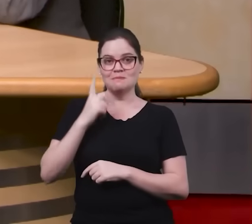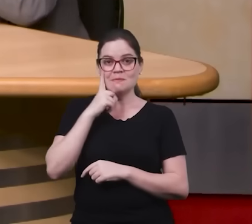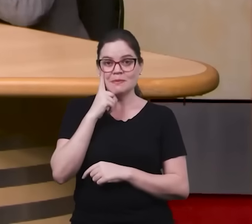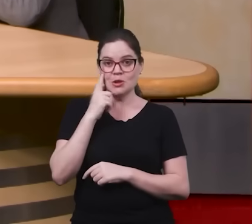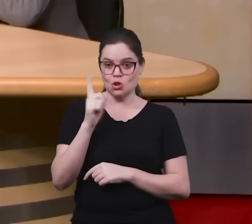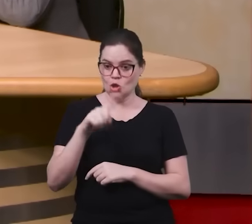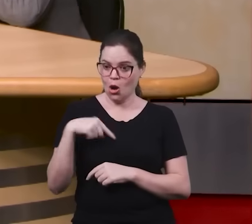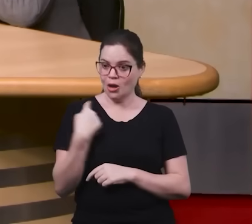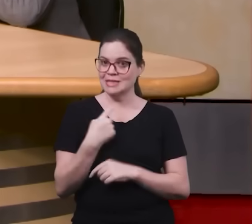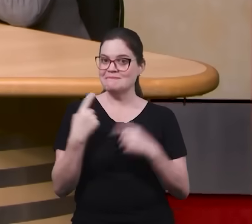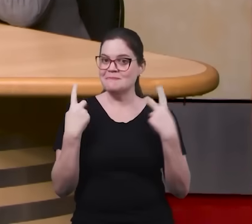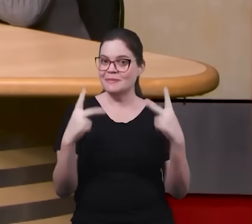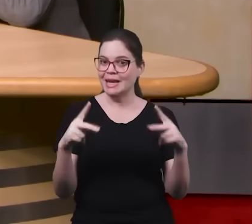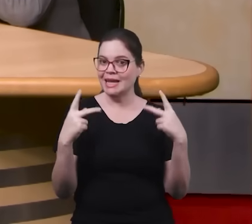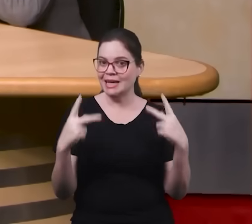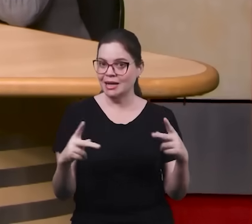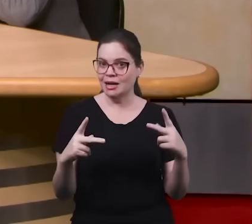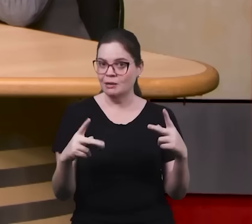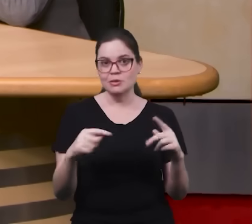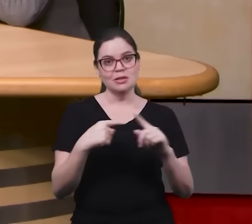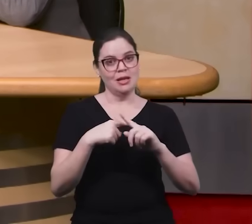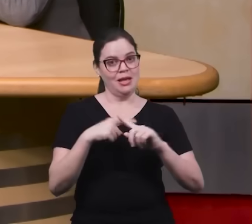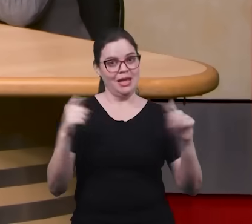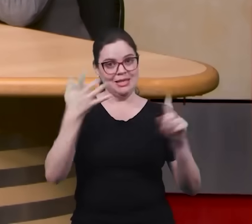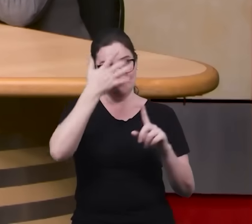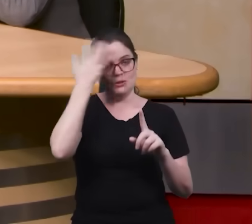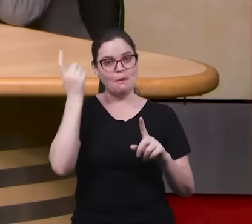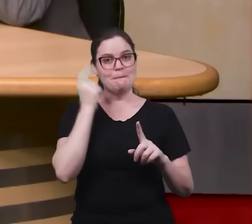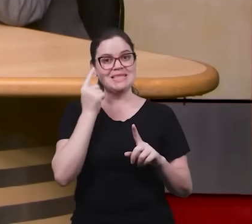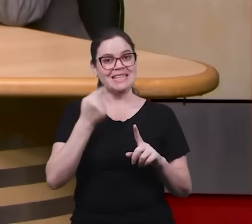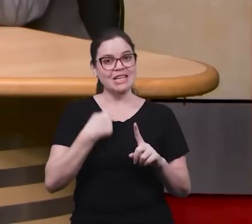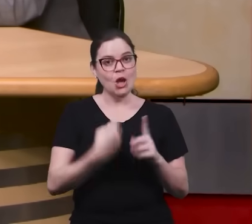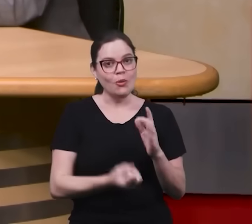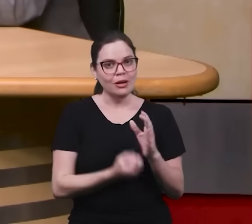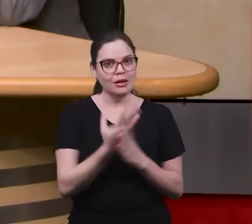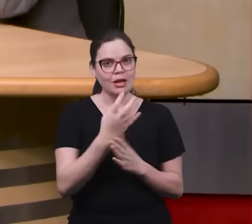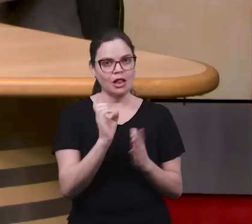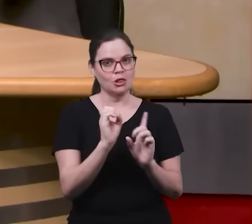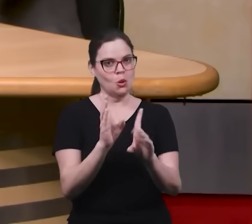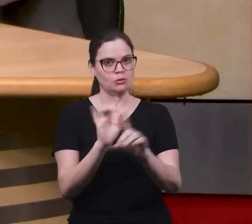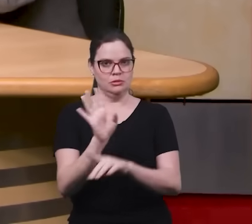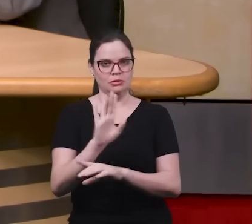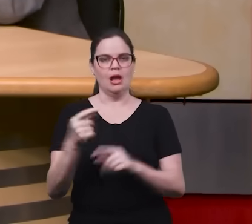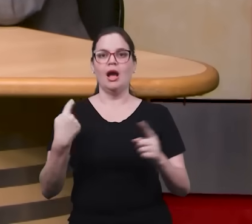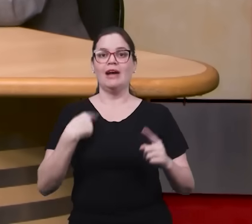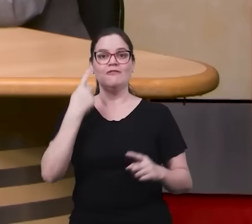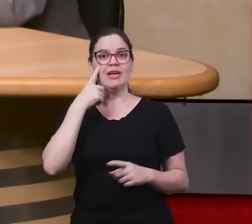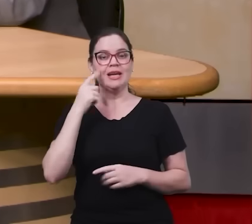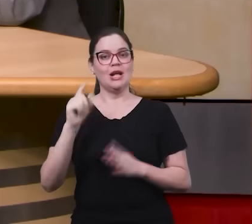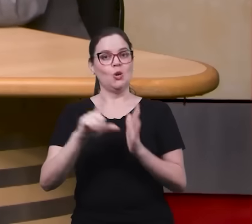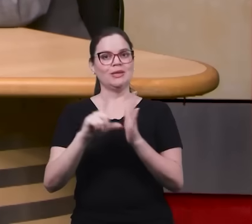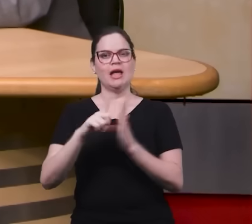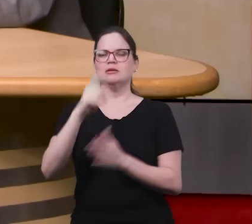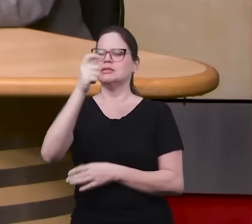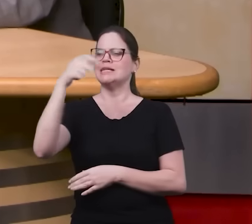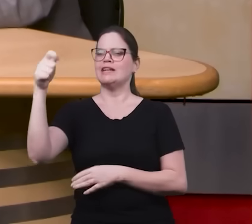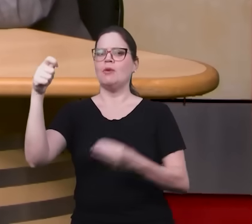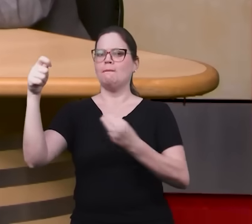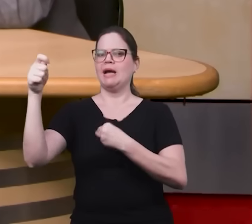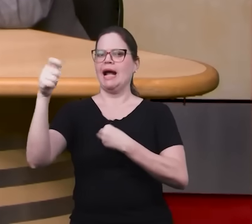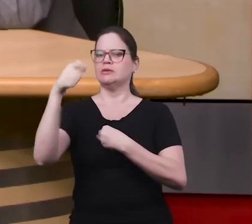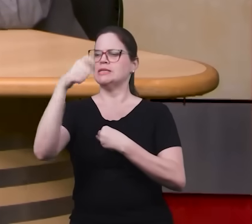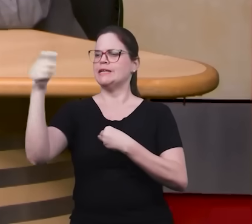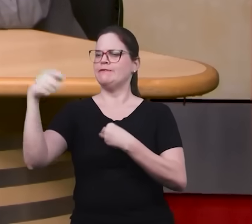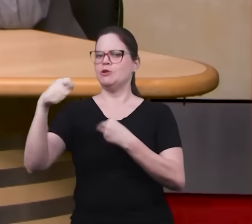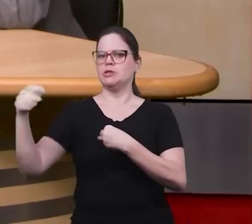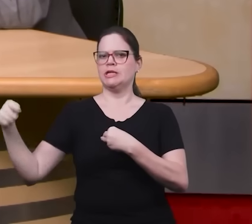pensam que nós que criamos essa doutrina. Lutero, quando ele escreveu todos os pecados dele, lá embaixo